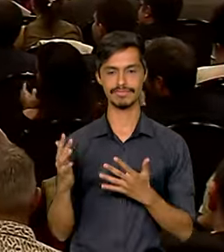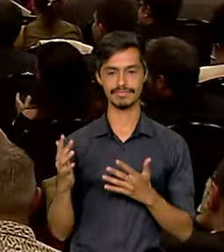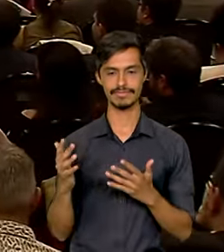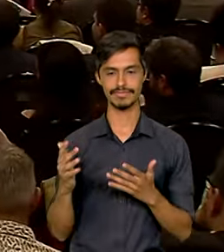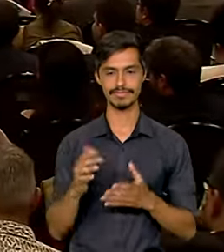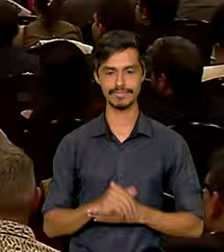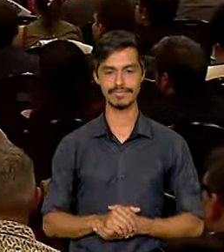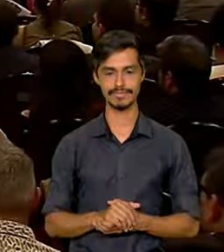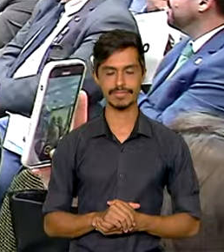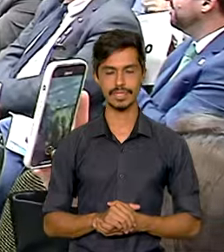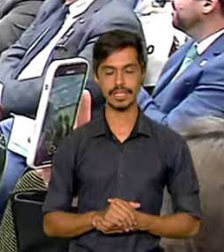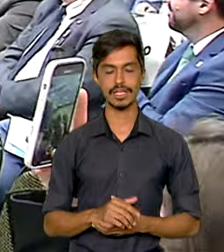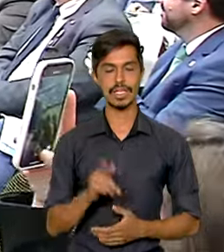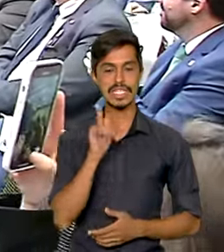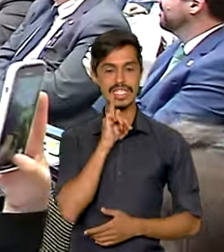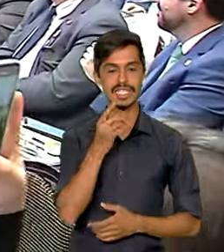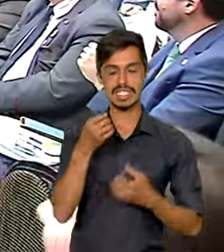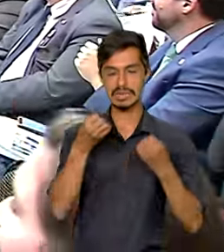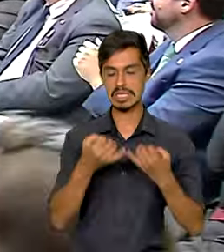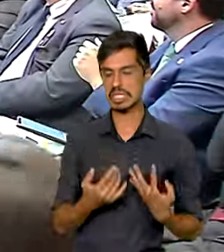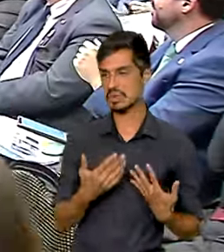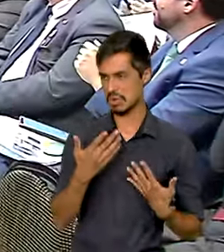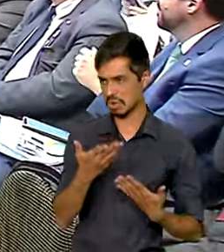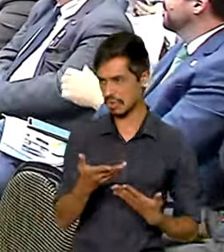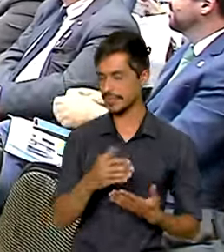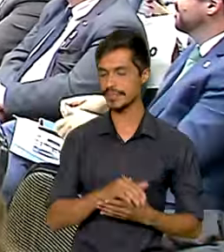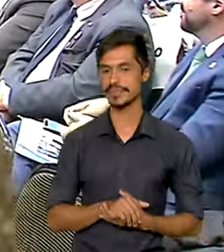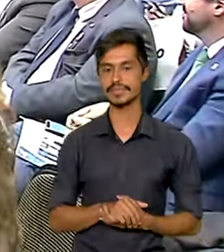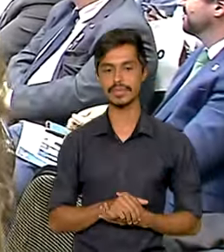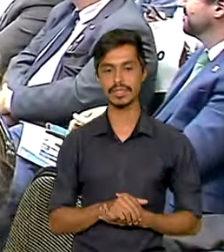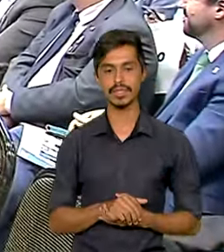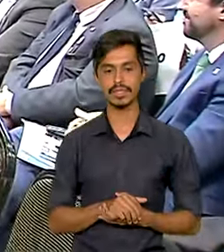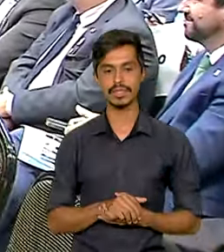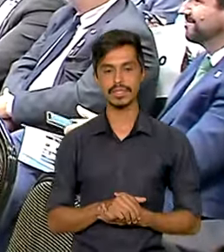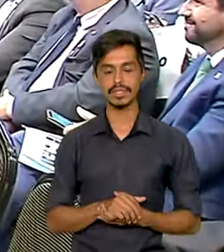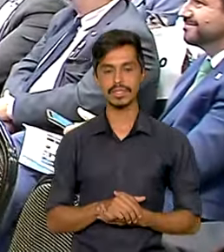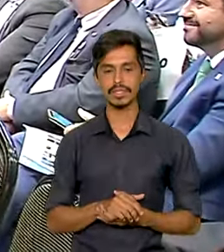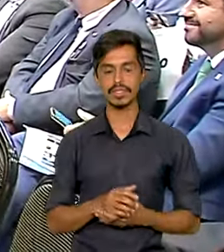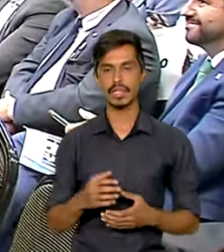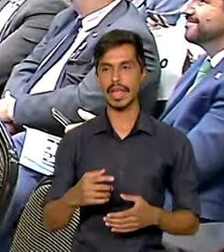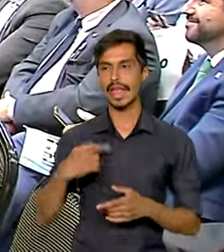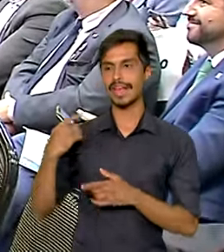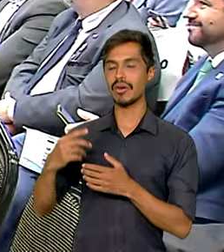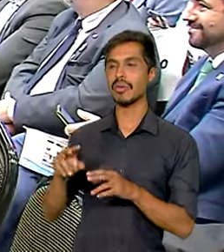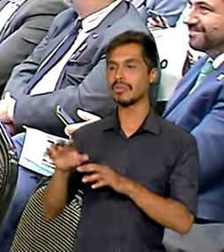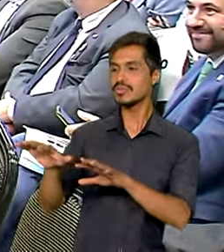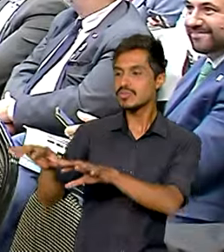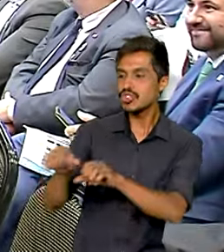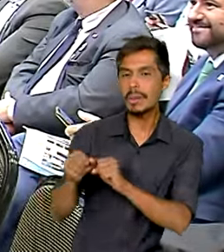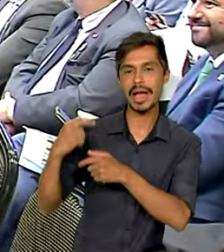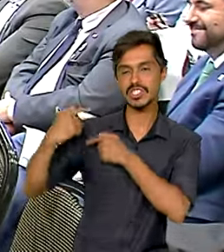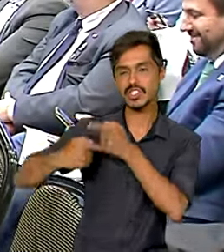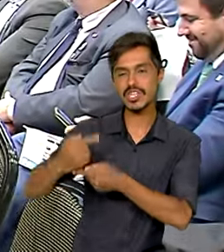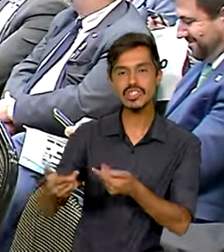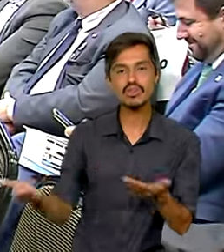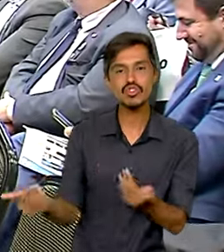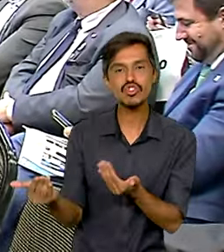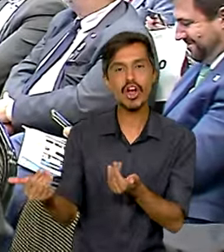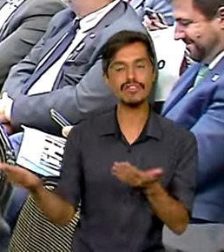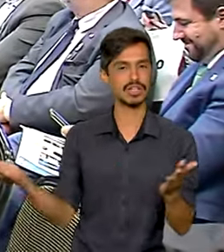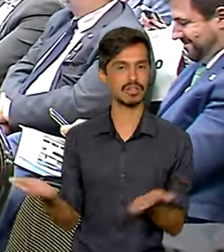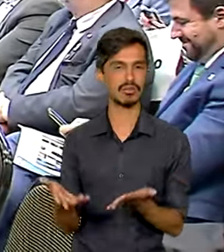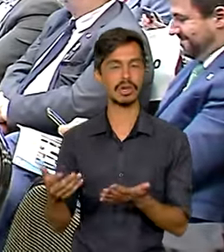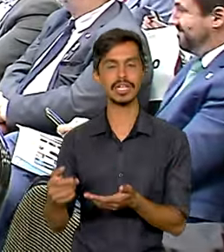Como disse Nízia, não é bem um problema da... Existe questão geracional nisso, né? Só essa meninada mesmo para